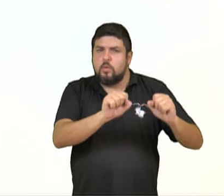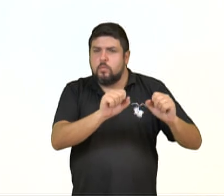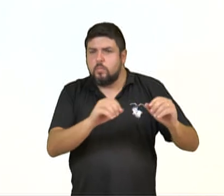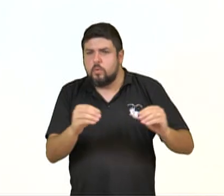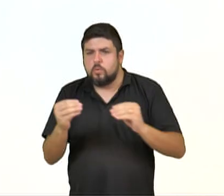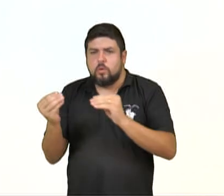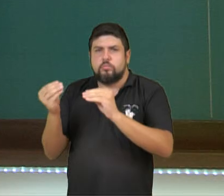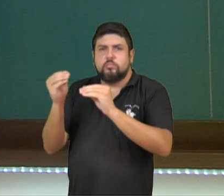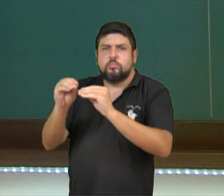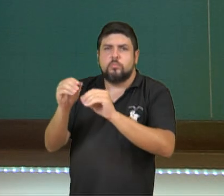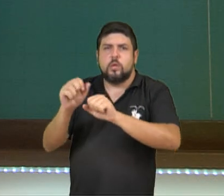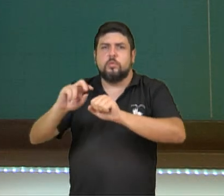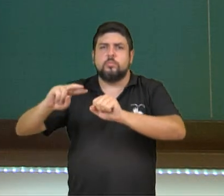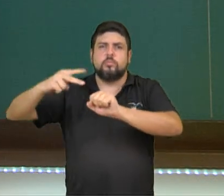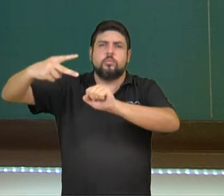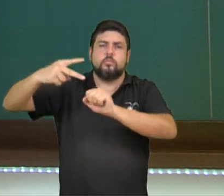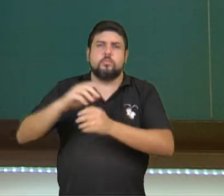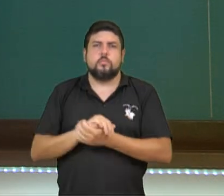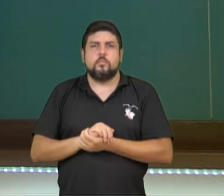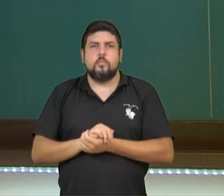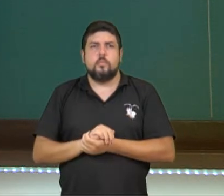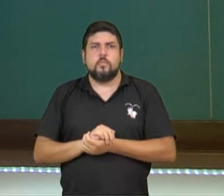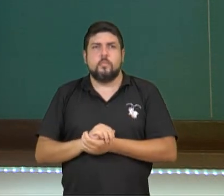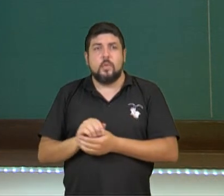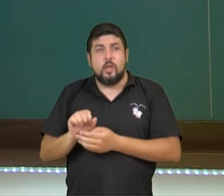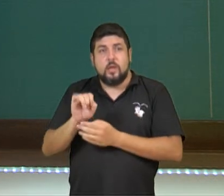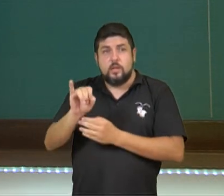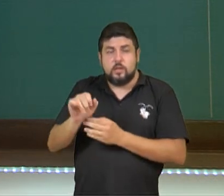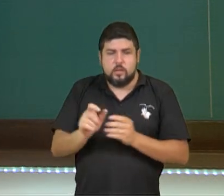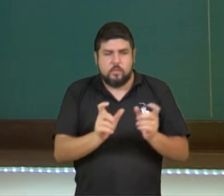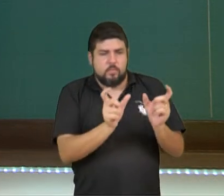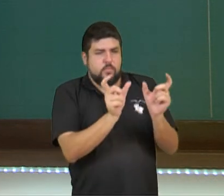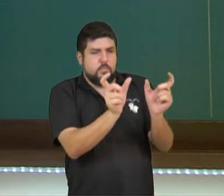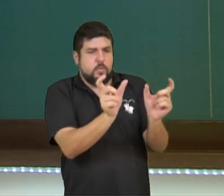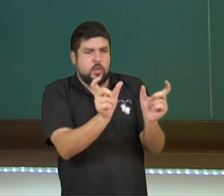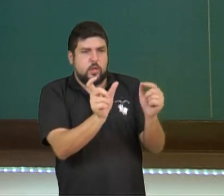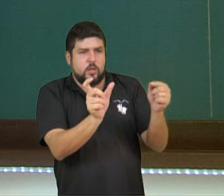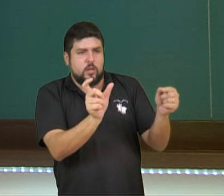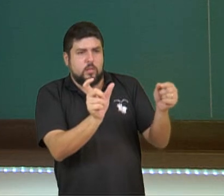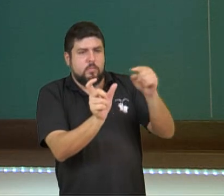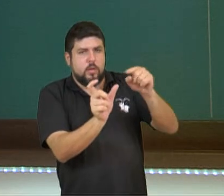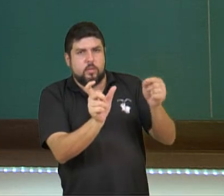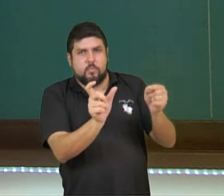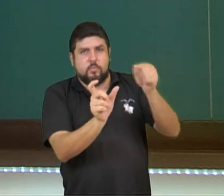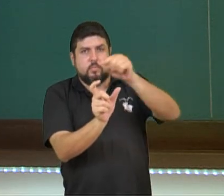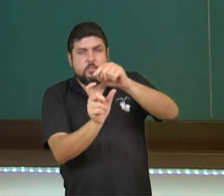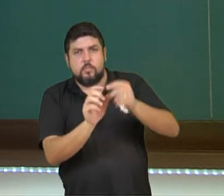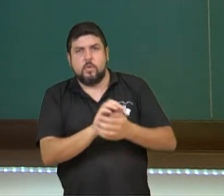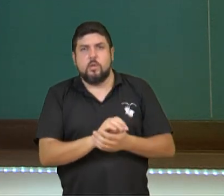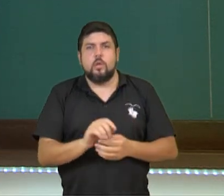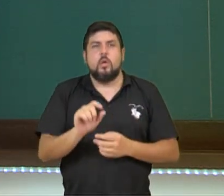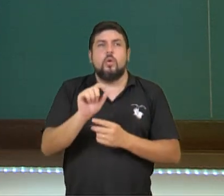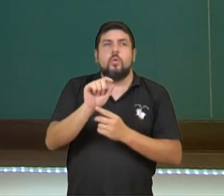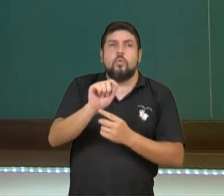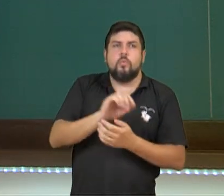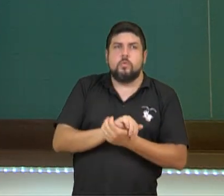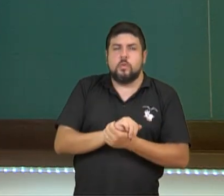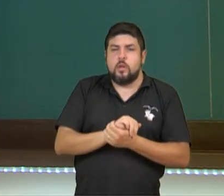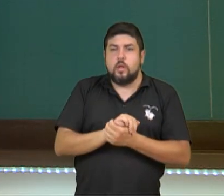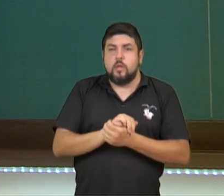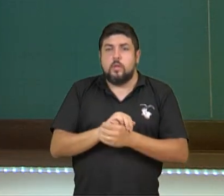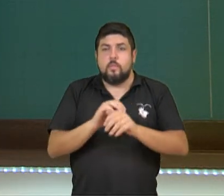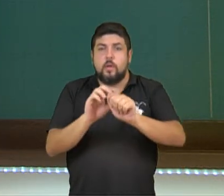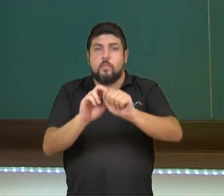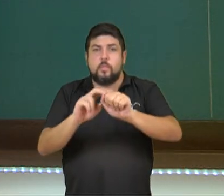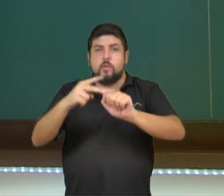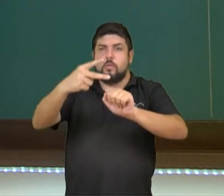se eu aplicar a propriedade distributiva, eu concluo que vai dar o quadrado do primeiro mais 2ab mais b